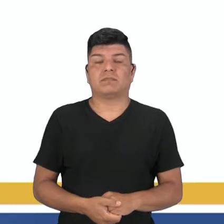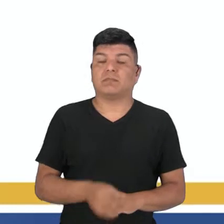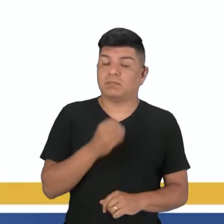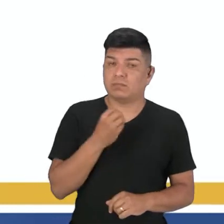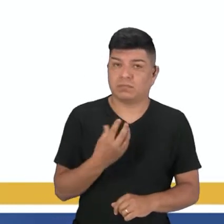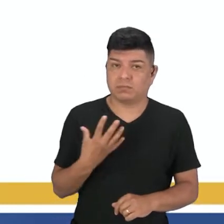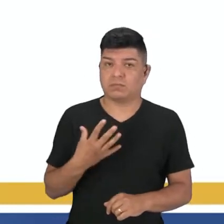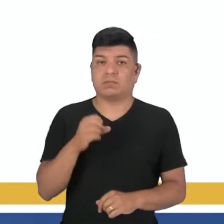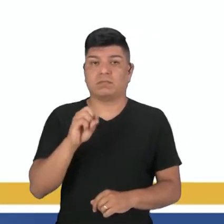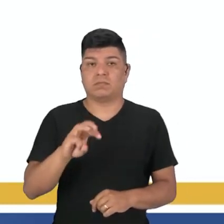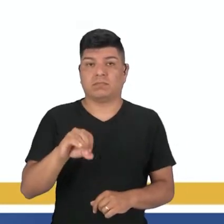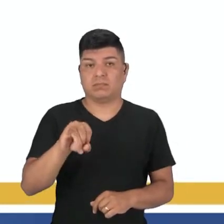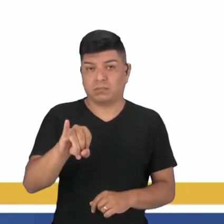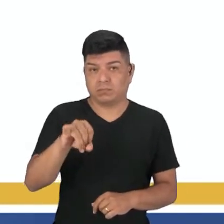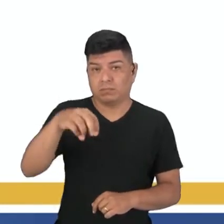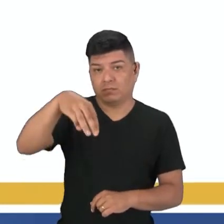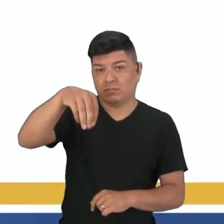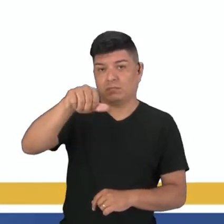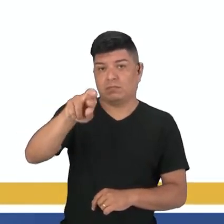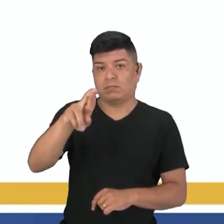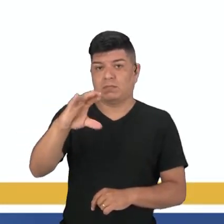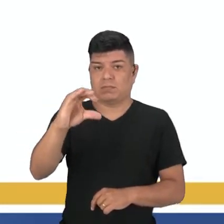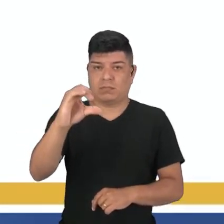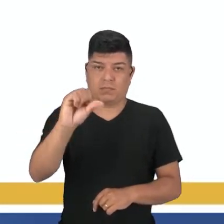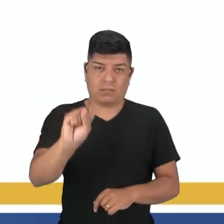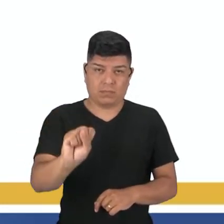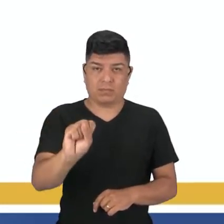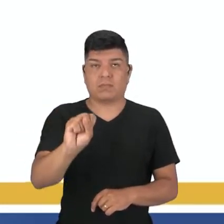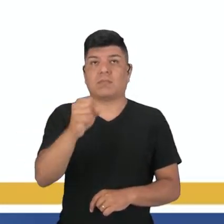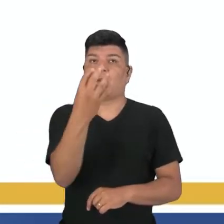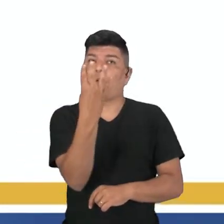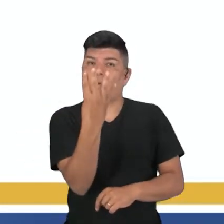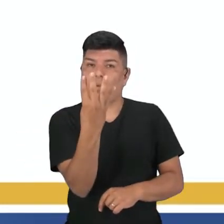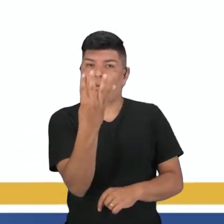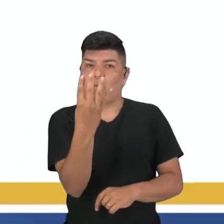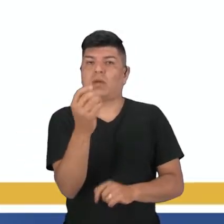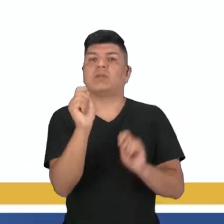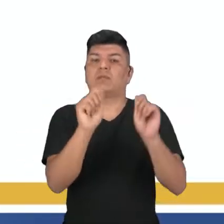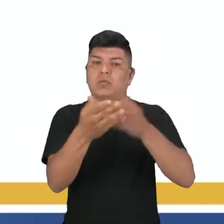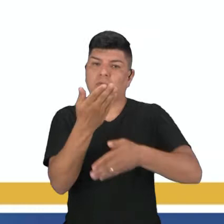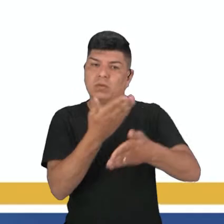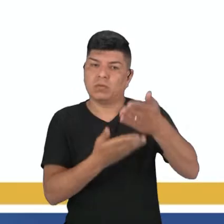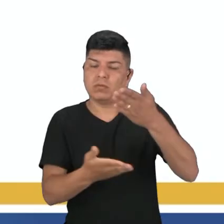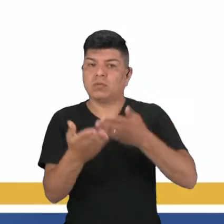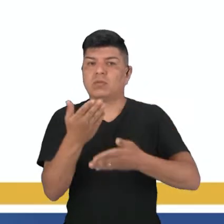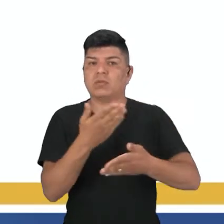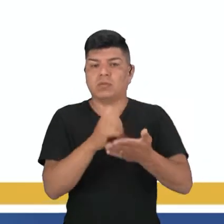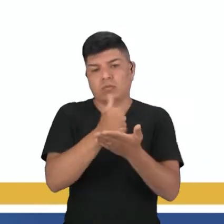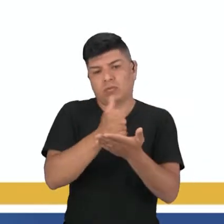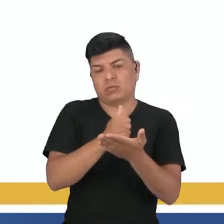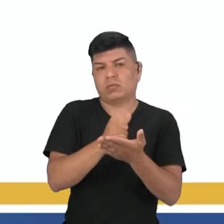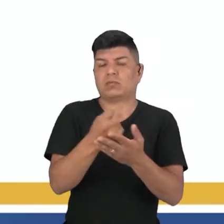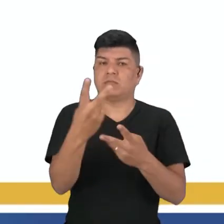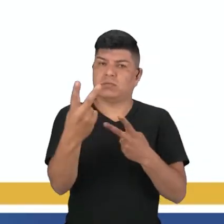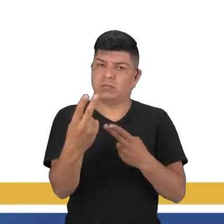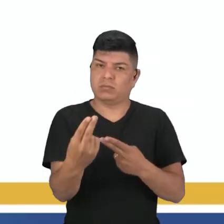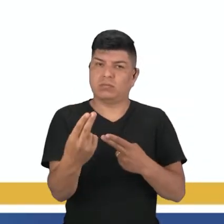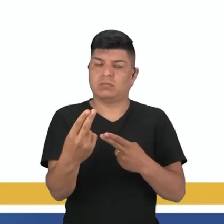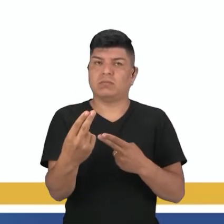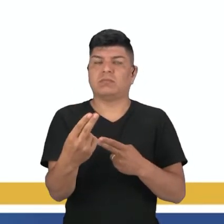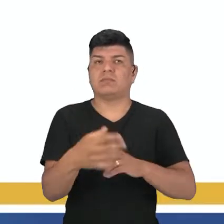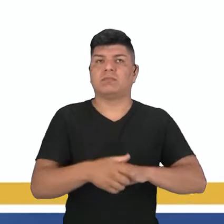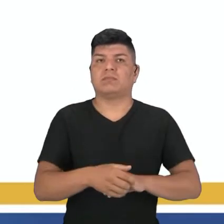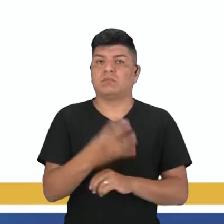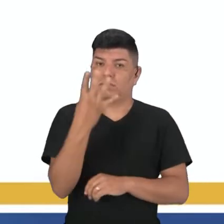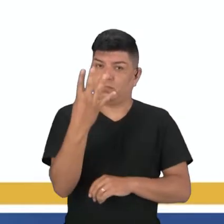Bom, se Marcos usasse 4 suportes, ele conseguiria distribuir os 6 jogos igualmente nesses 4